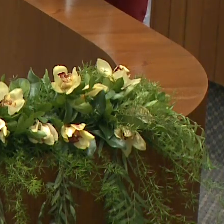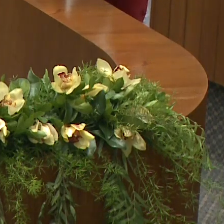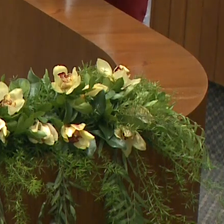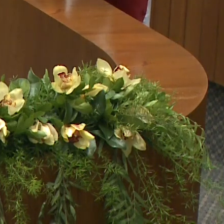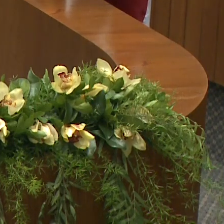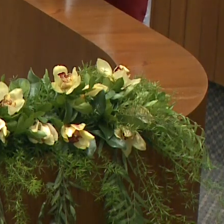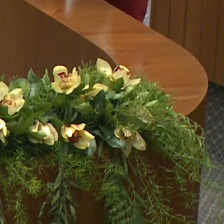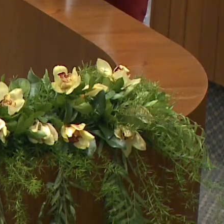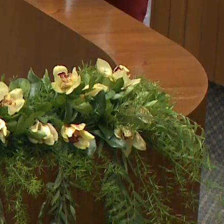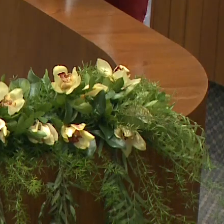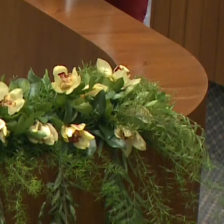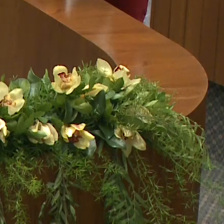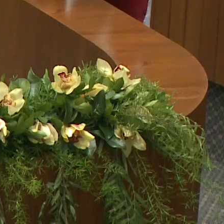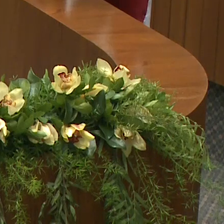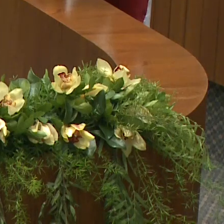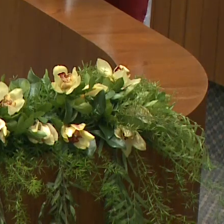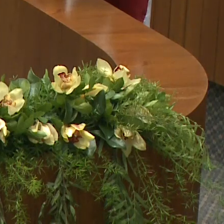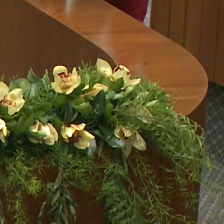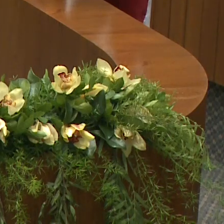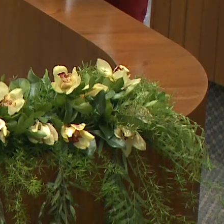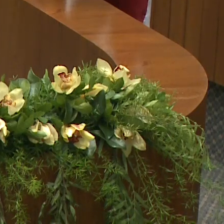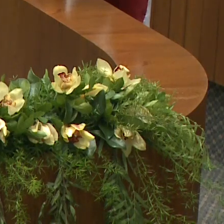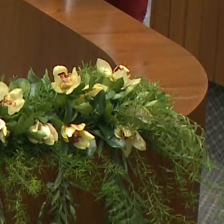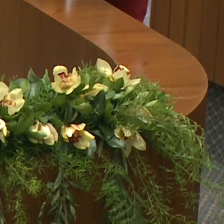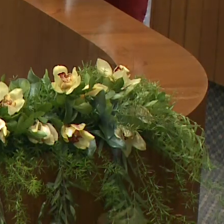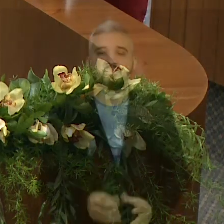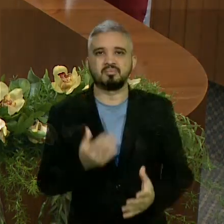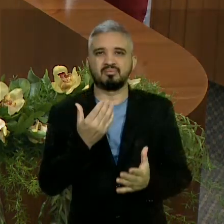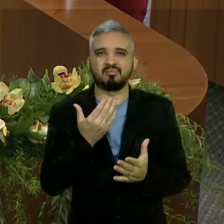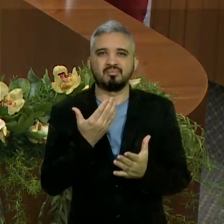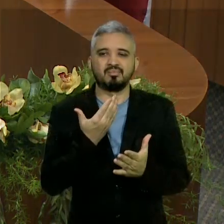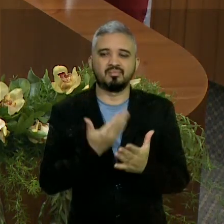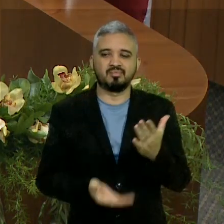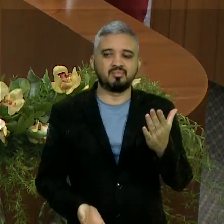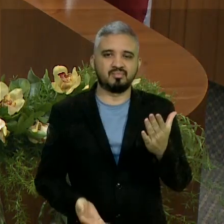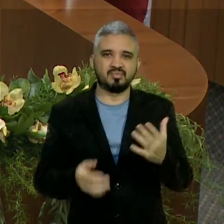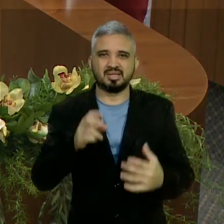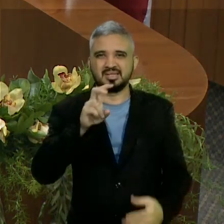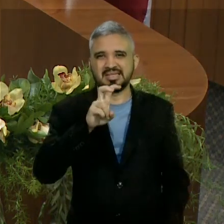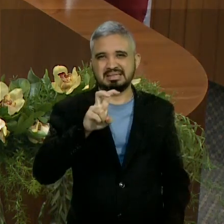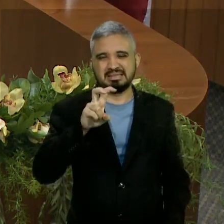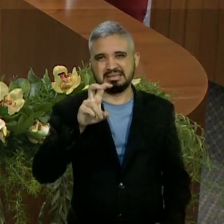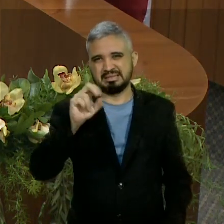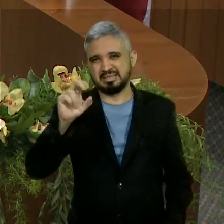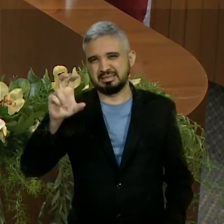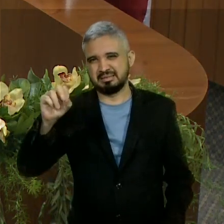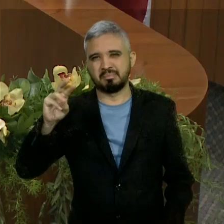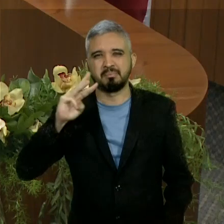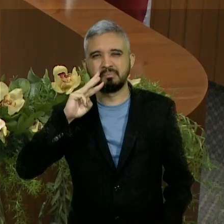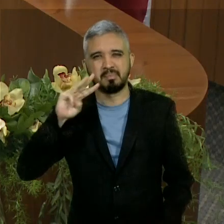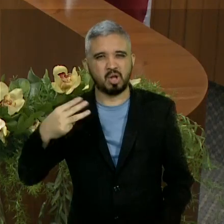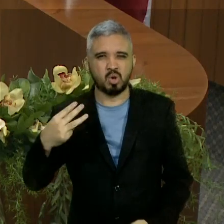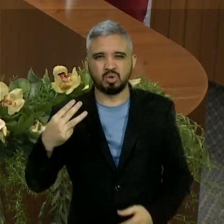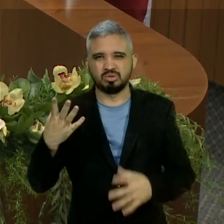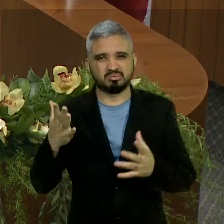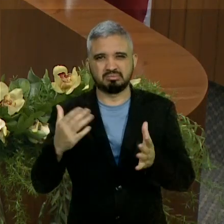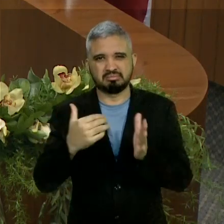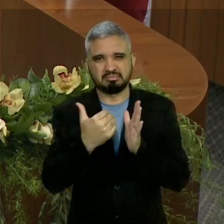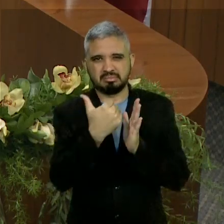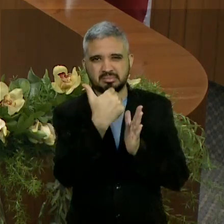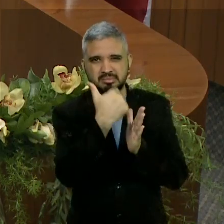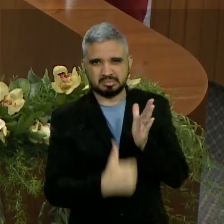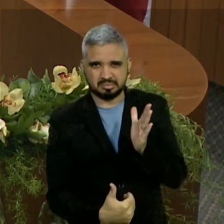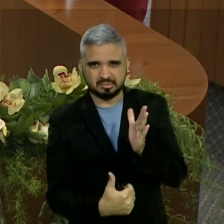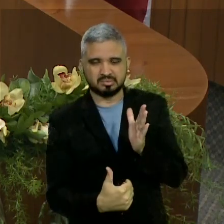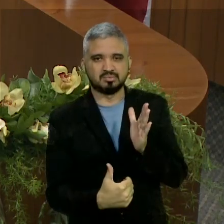de 500 e tantos milhões foi abatido da dívida do governo estadual com a união